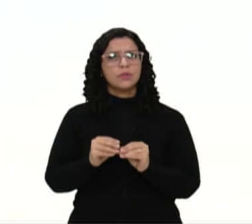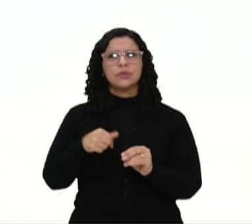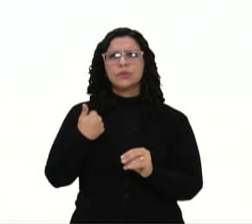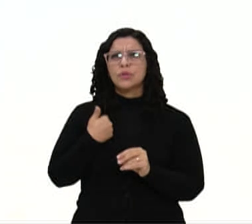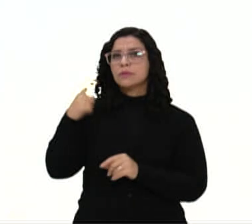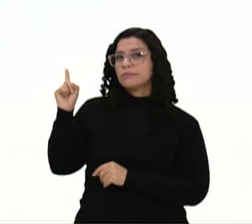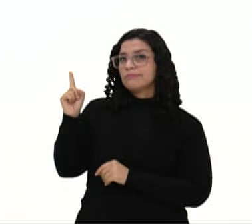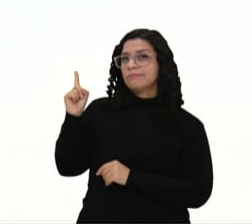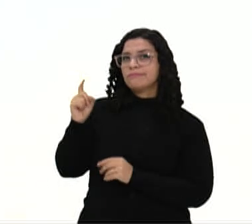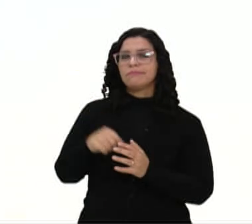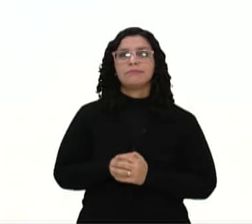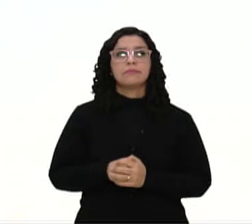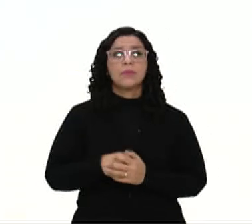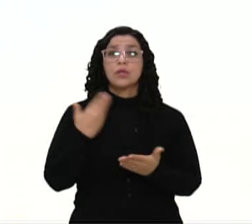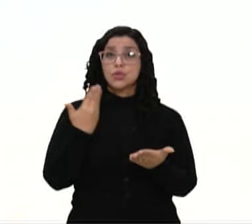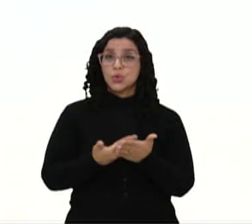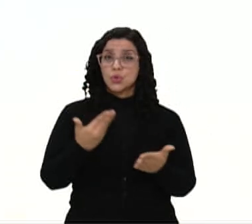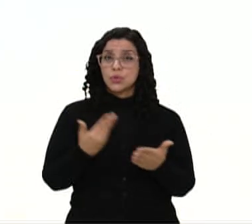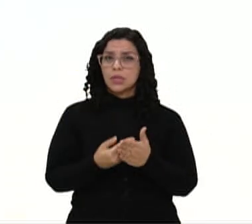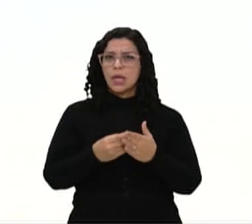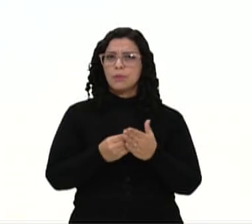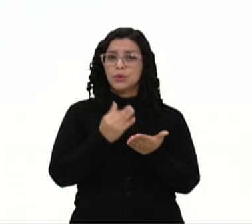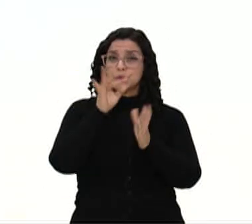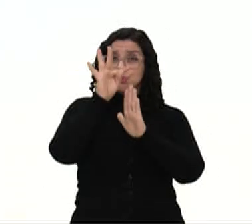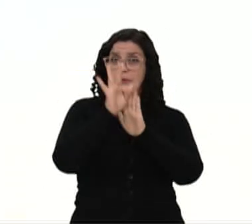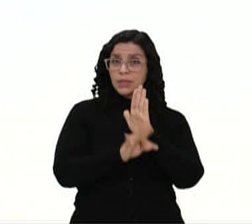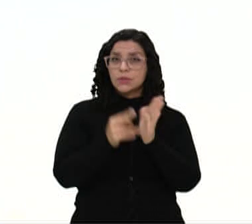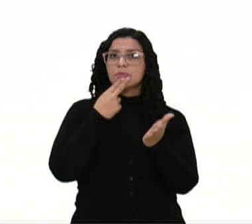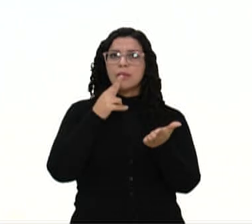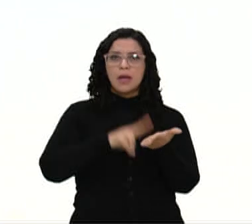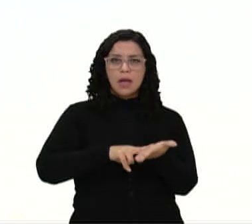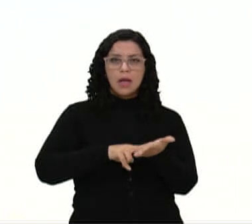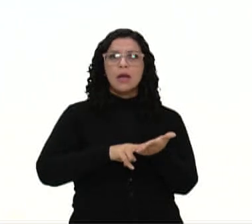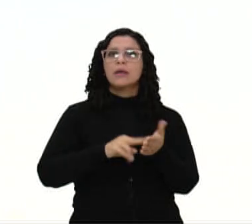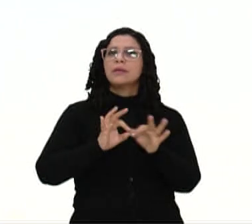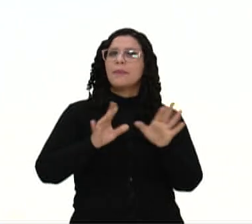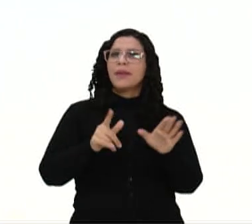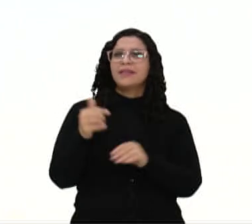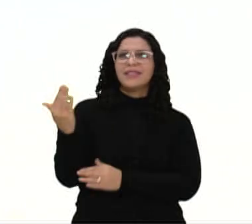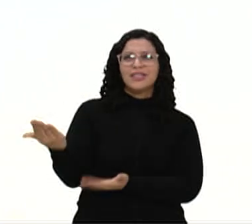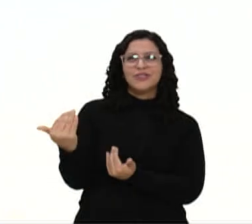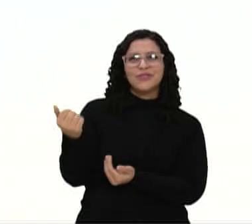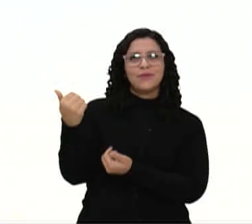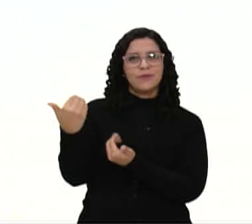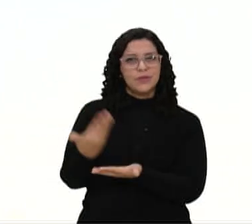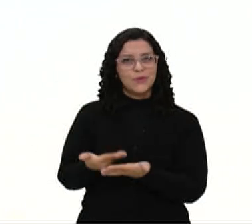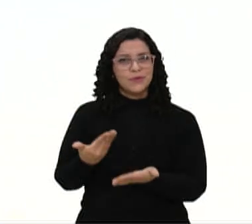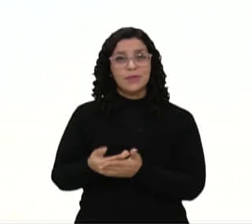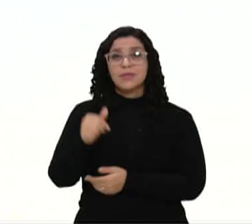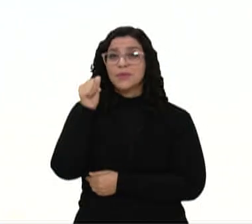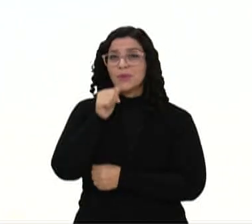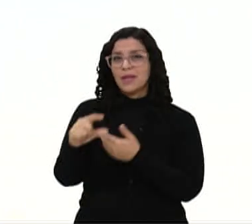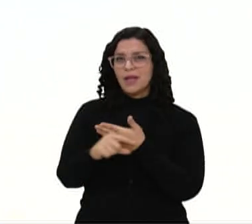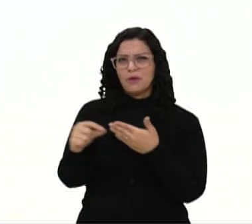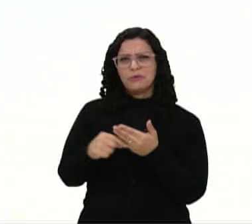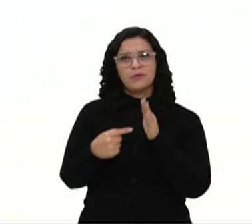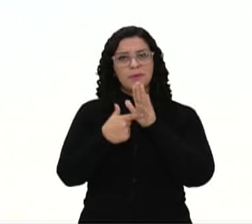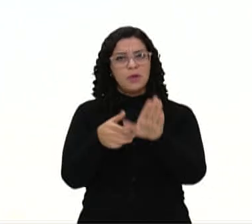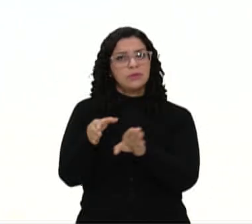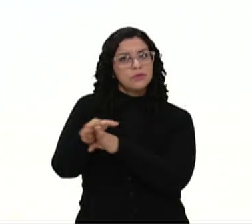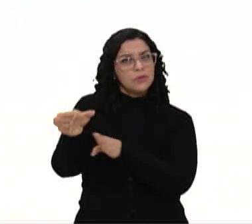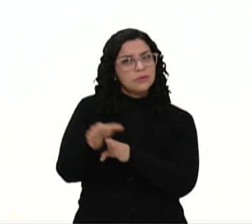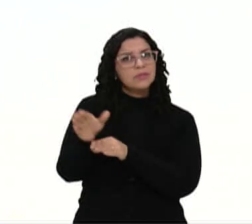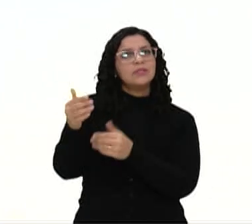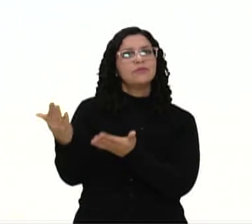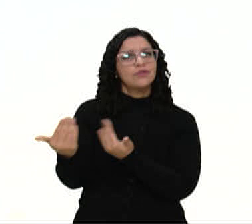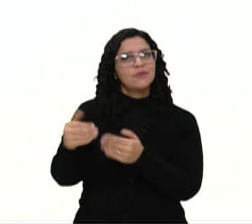nosso resumo. Estudamos trecho da carta aberta a um jovem estudante, a qual Beatriz Sofia Alves apresenta conselhos a